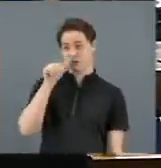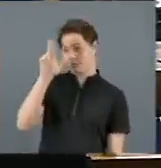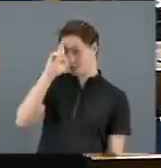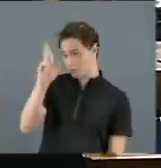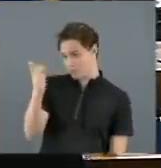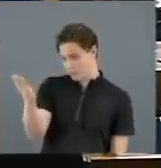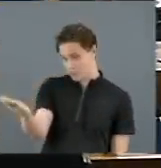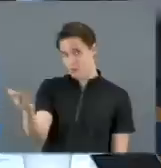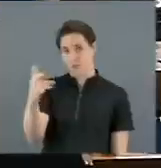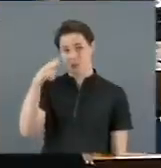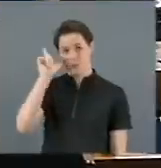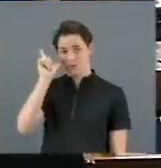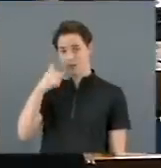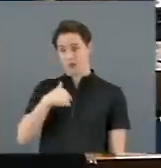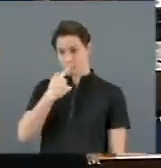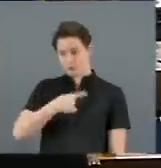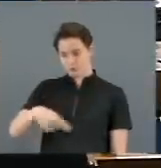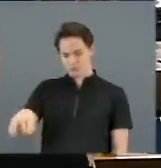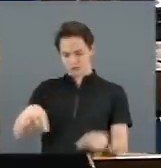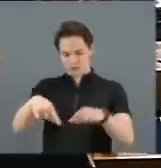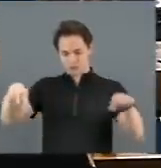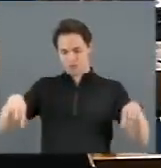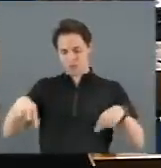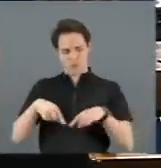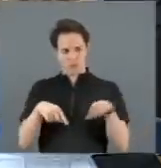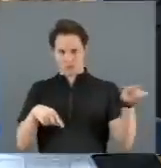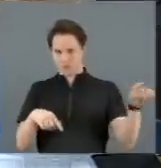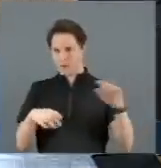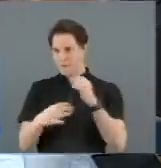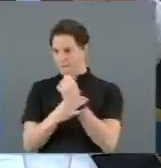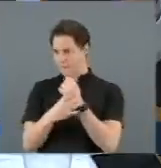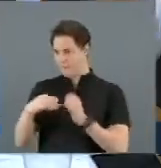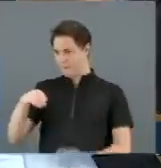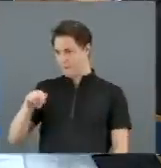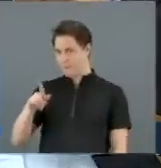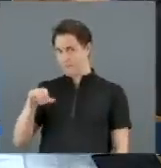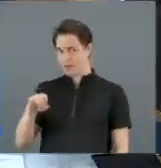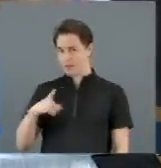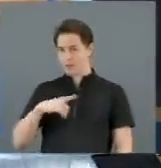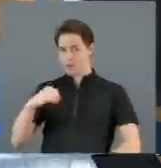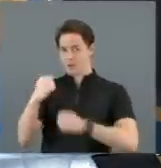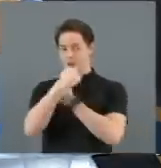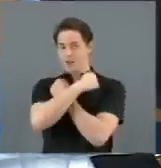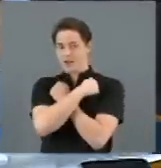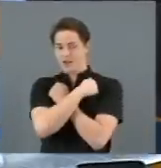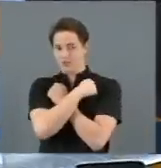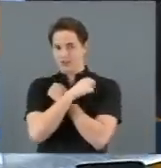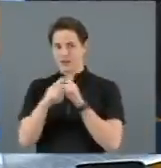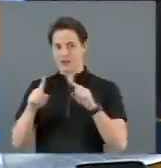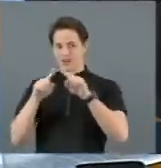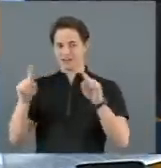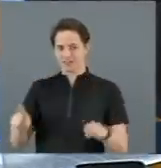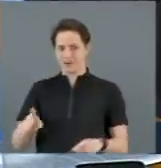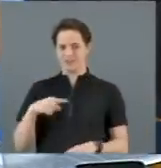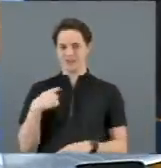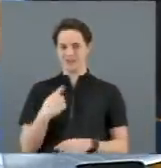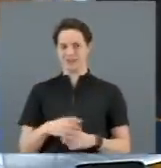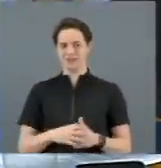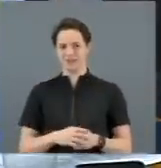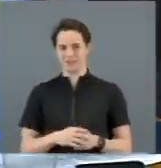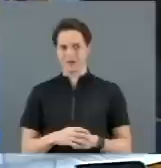a senhora, que inclusive ontem eu fui até o gabinete do senador Magno Malta só para lhe conhecer pessoalmente, que ele dá um abraço, era seu aniversário, não é